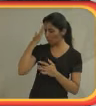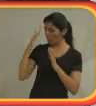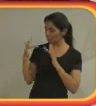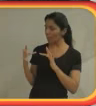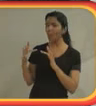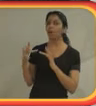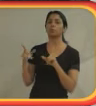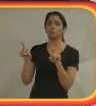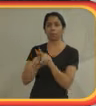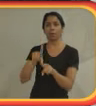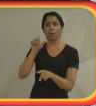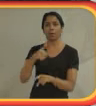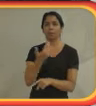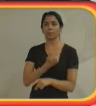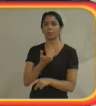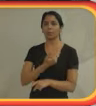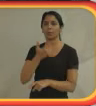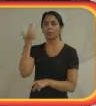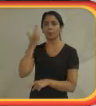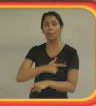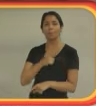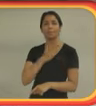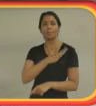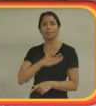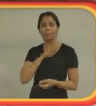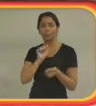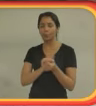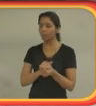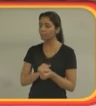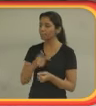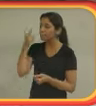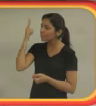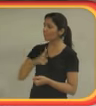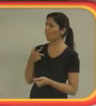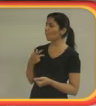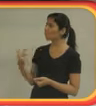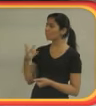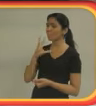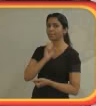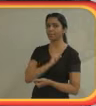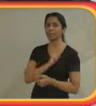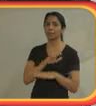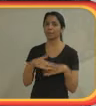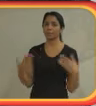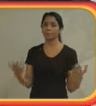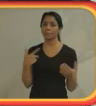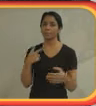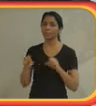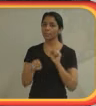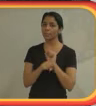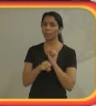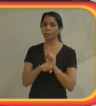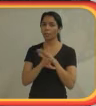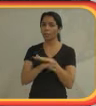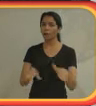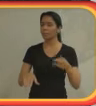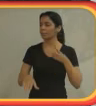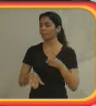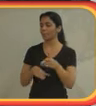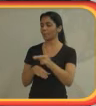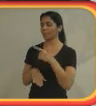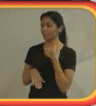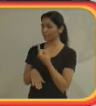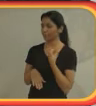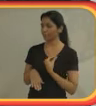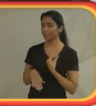gente soube, além de ser namorado, muito amigo, conseguiu ser feliz junto, conseguiu se amar e espero